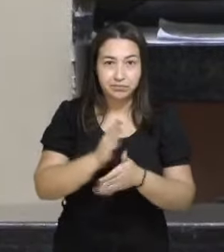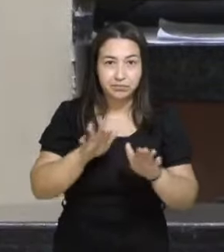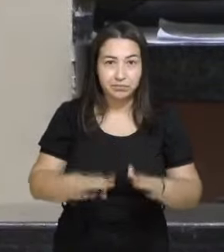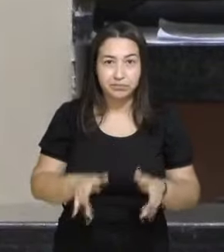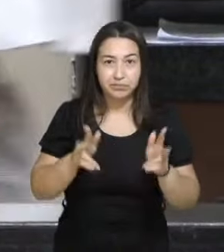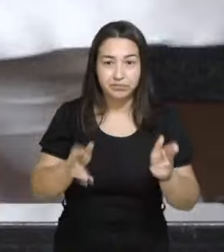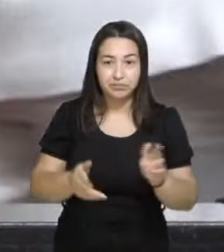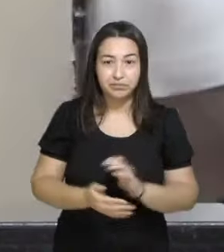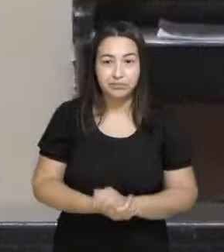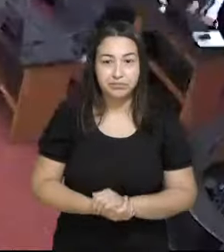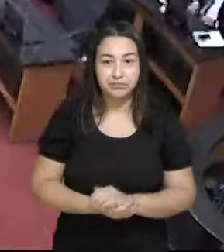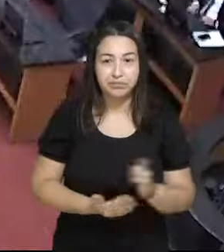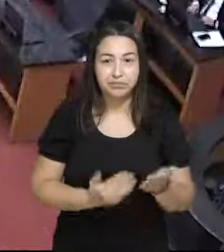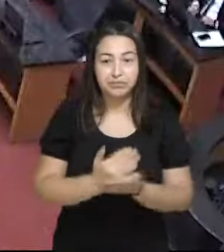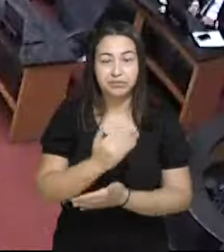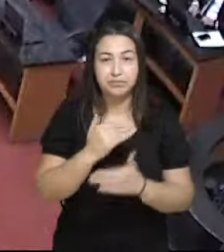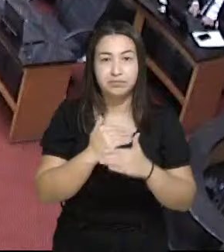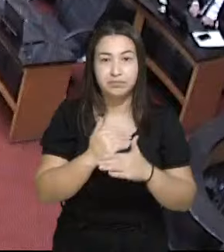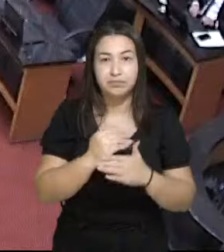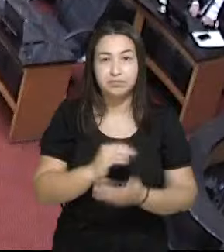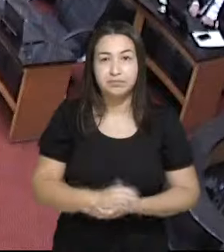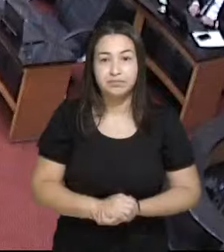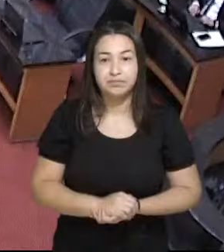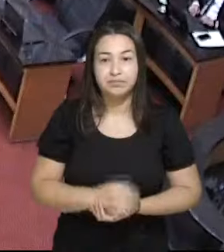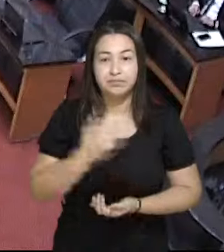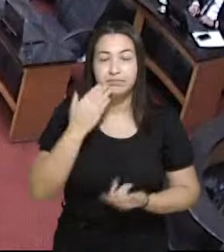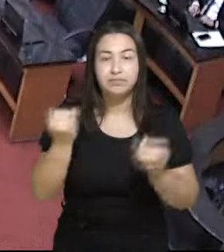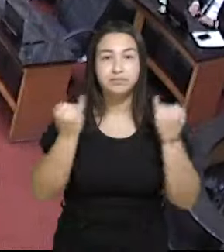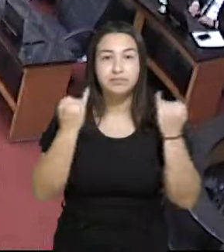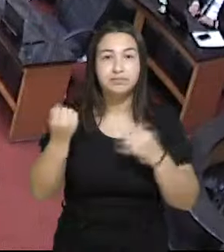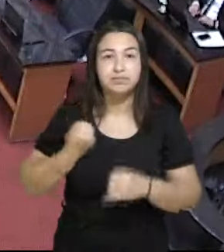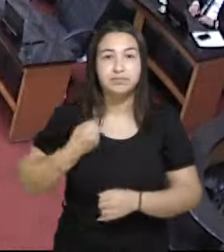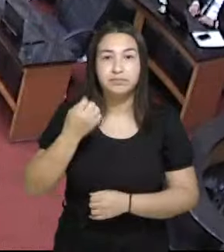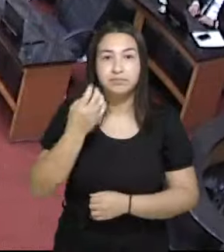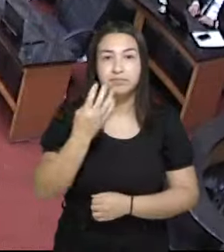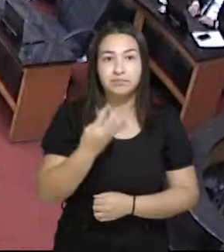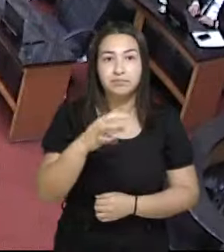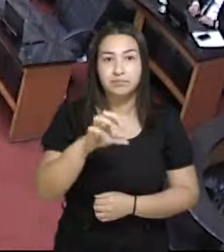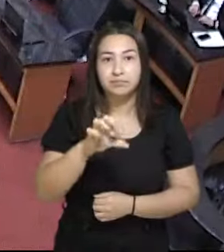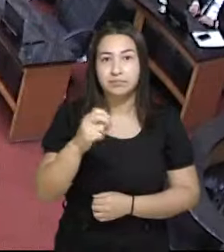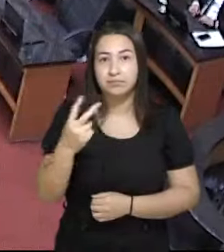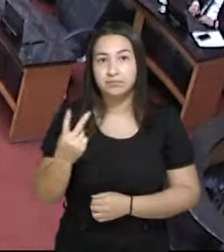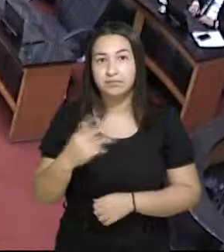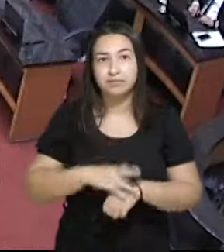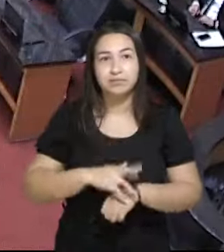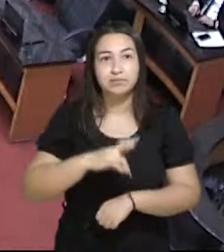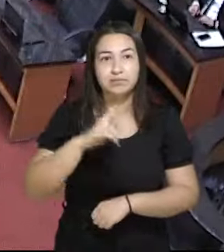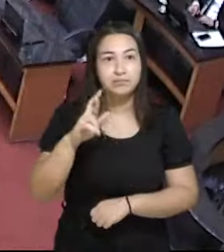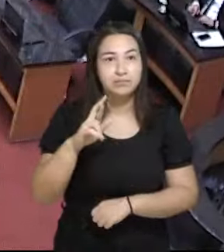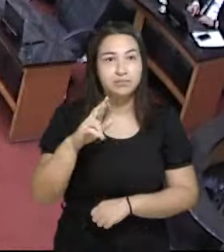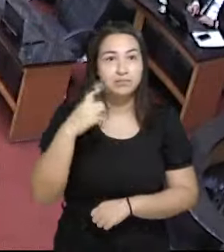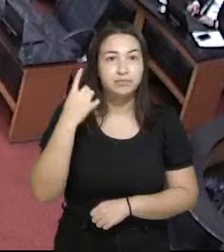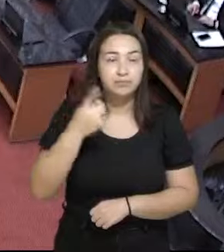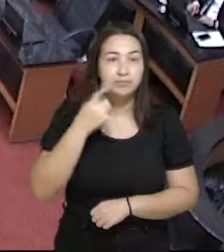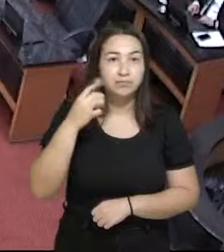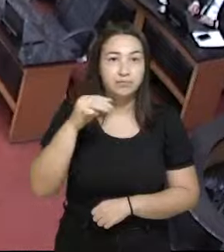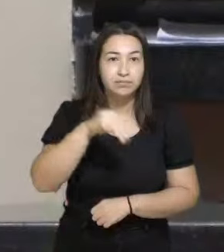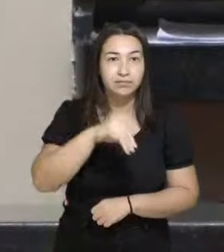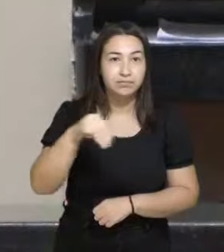se encontram. Aprovado por unanimidade, pedido de informação 492, a autoria deputado Mário